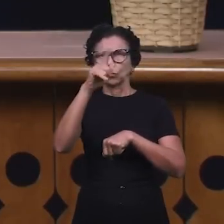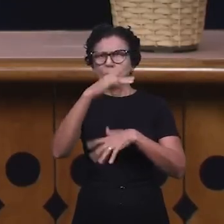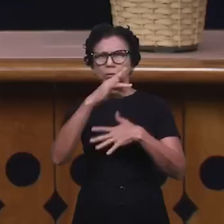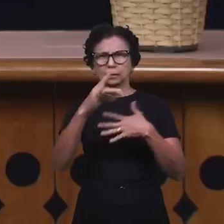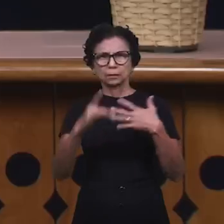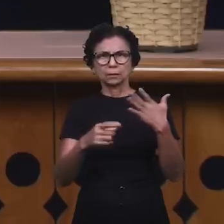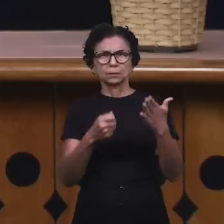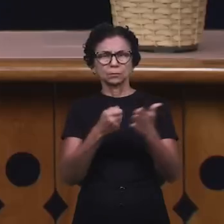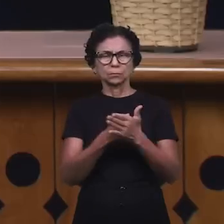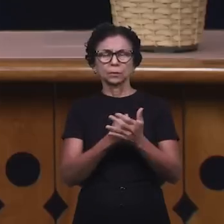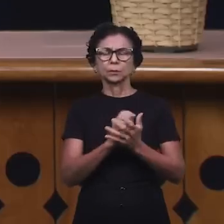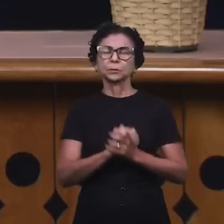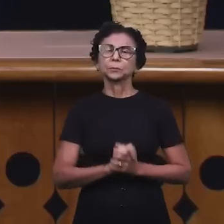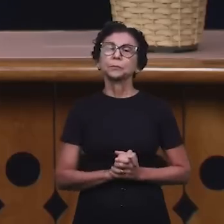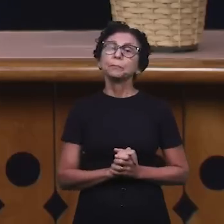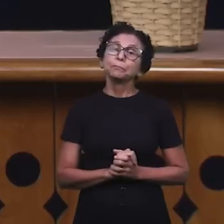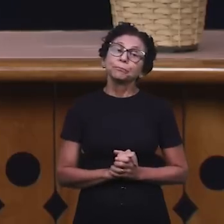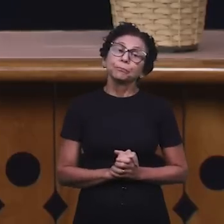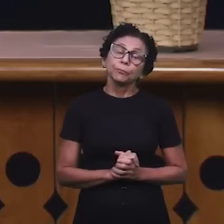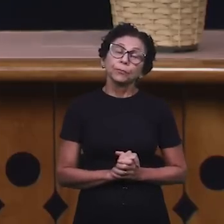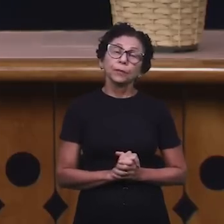cumpriram nele. Ele veio de Jericó,